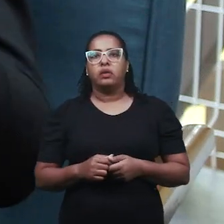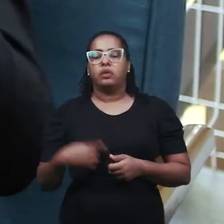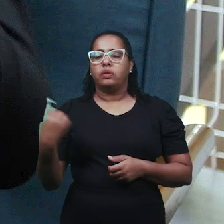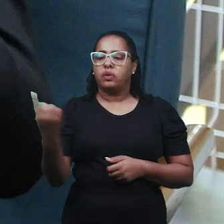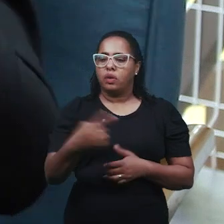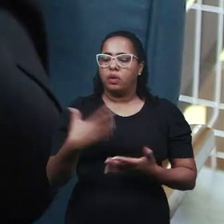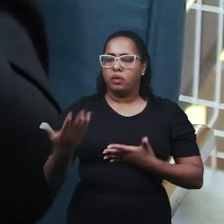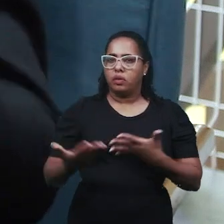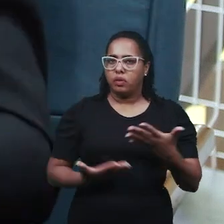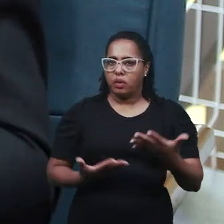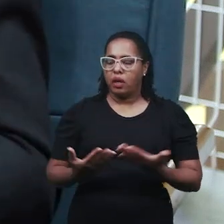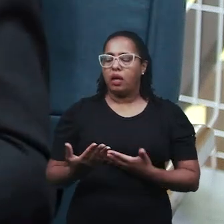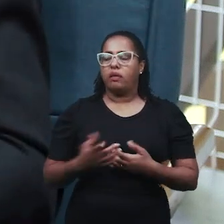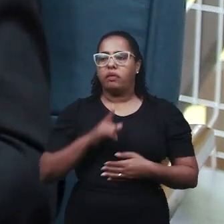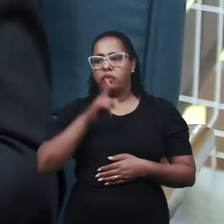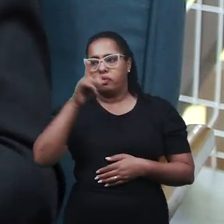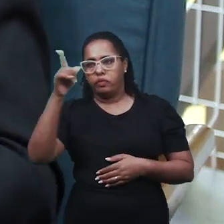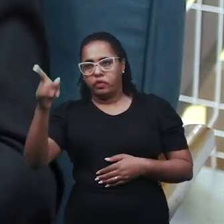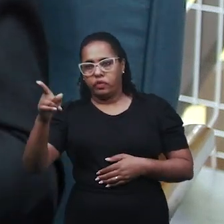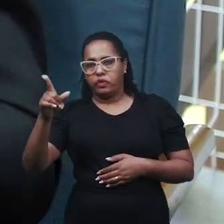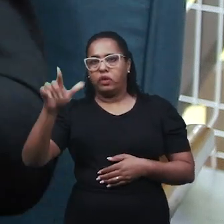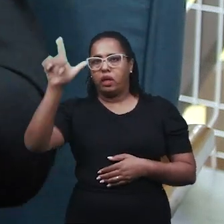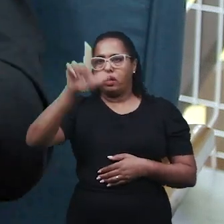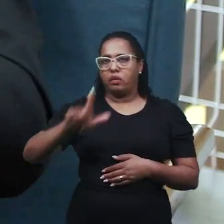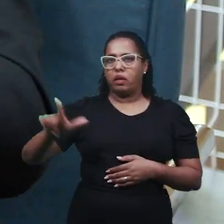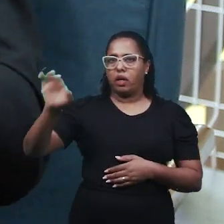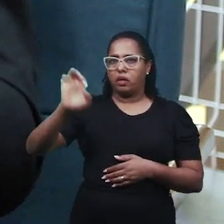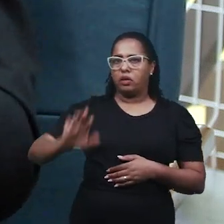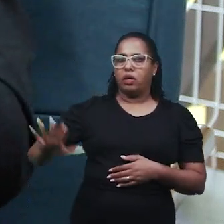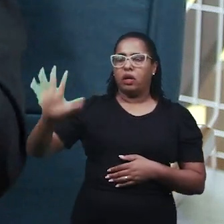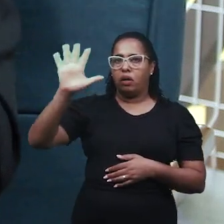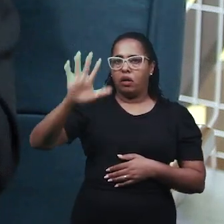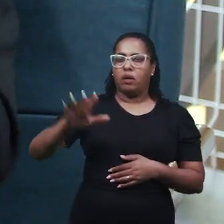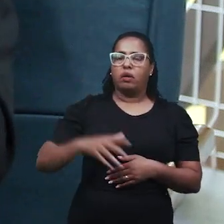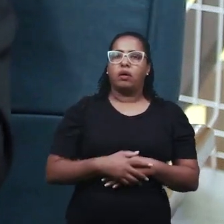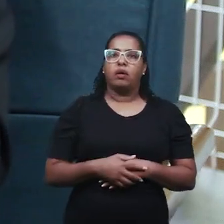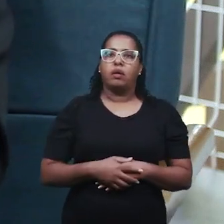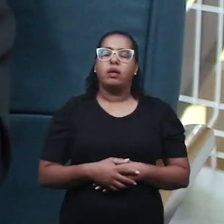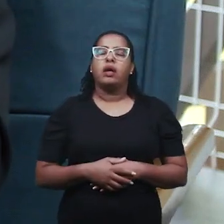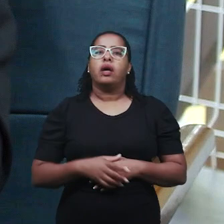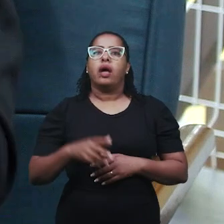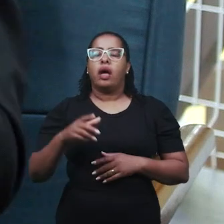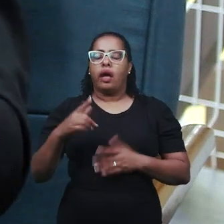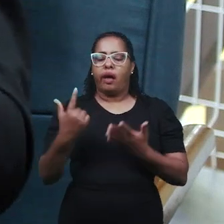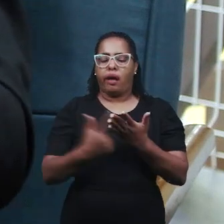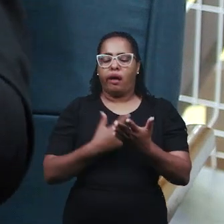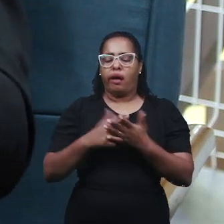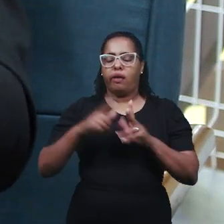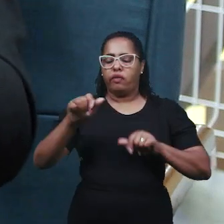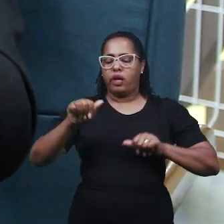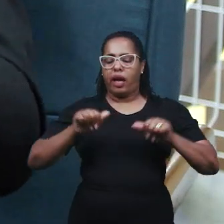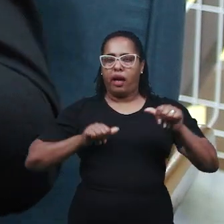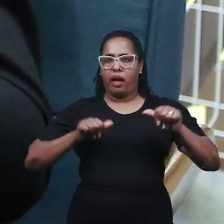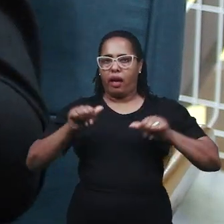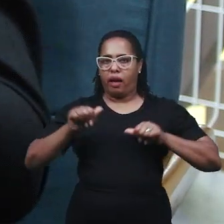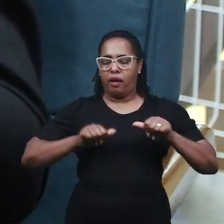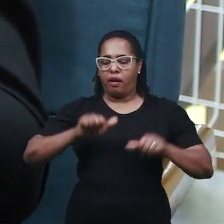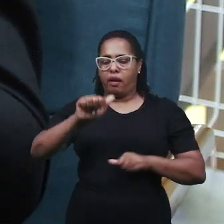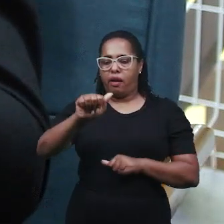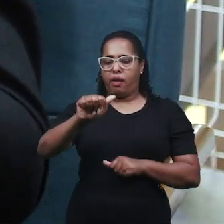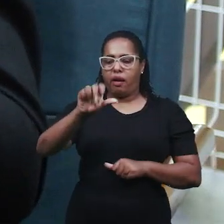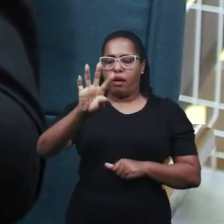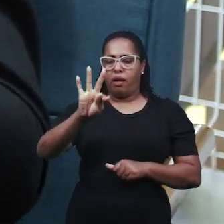nossos irmãos lá que vieram, né, do leste europeu. Uma delas é a Igreja do Livro de Atos. Talvez você que está